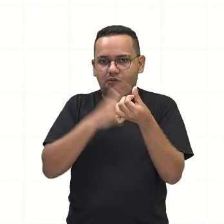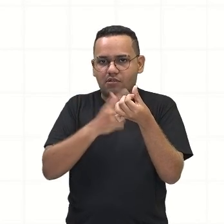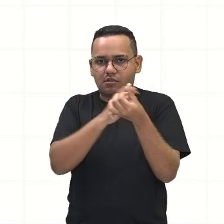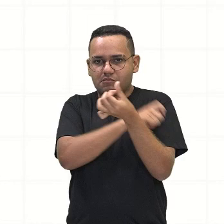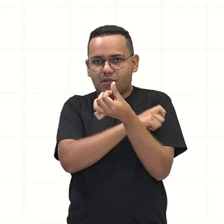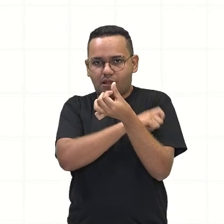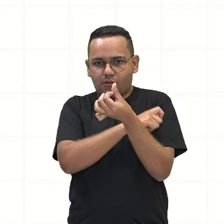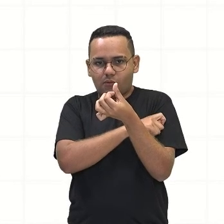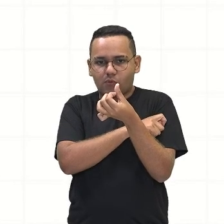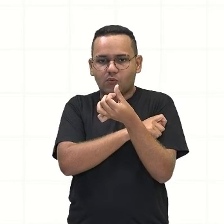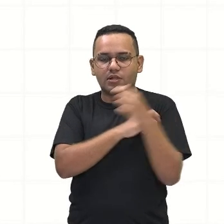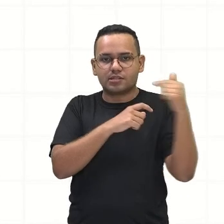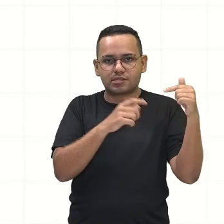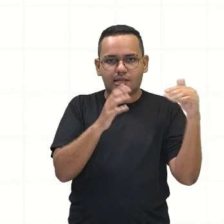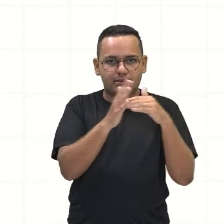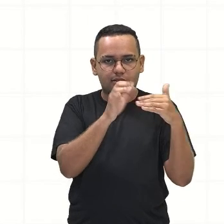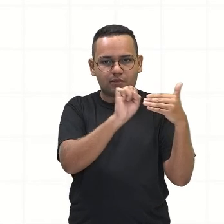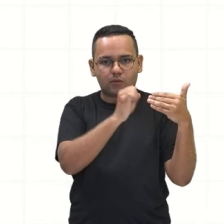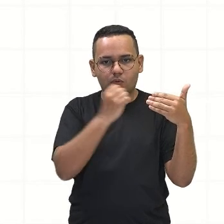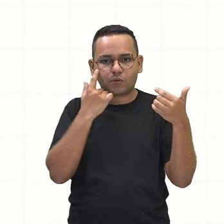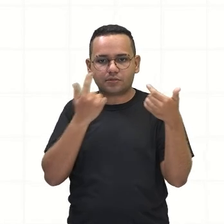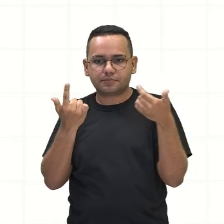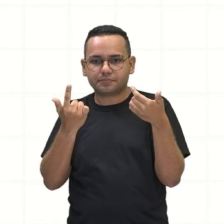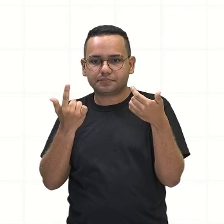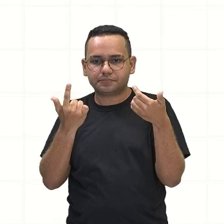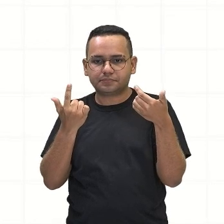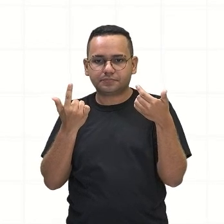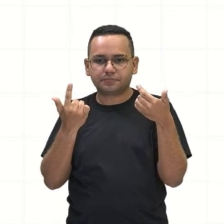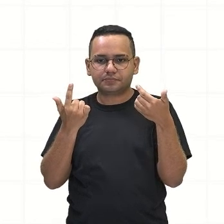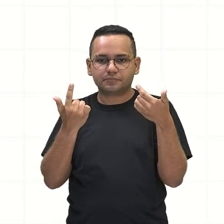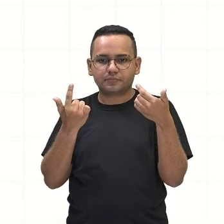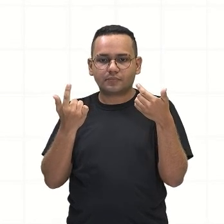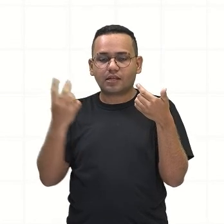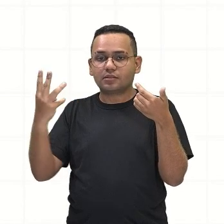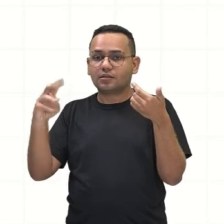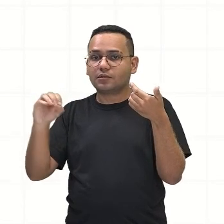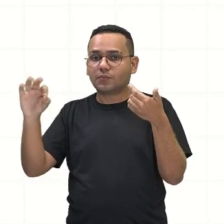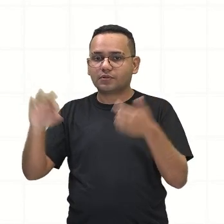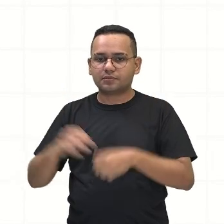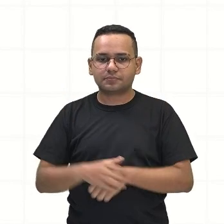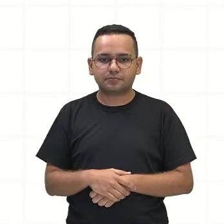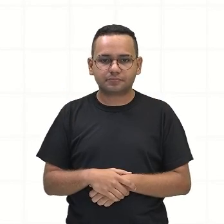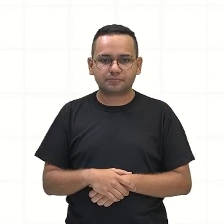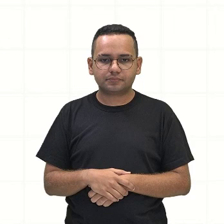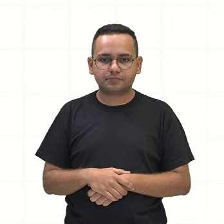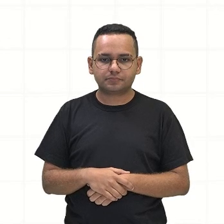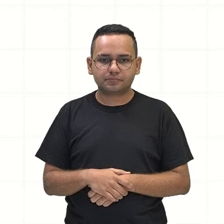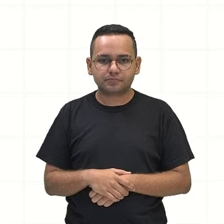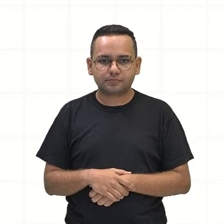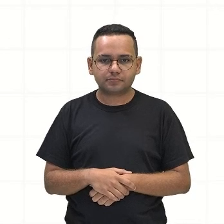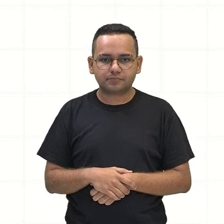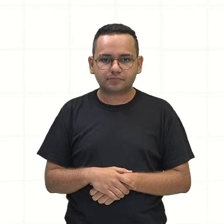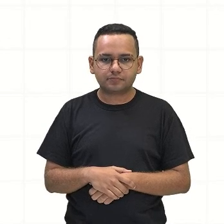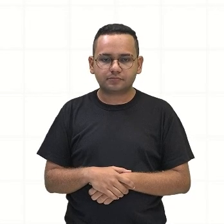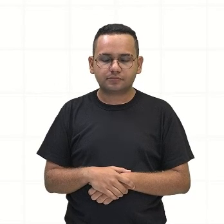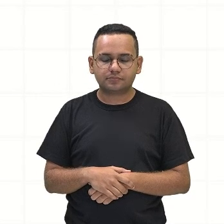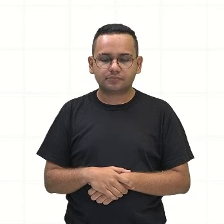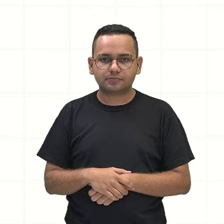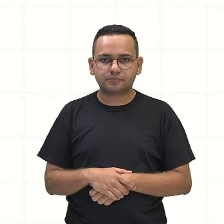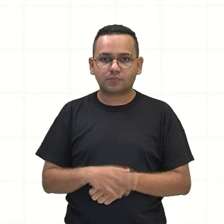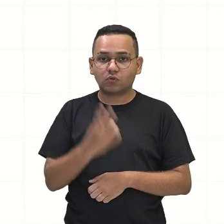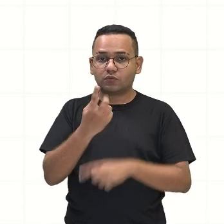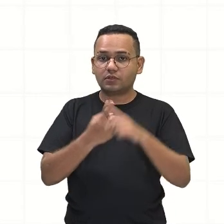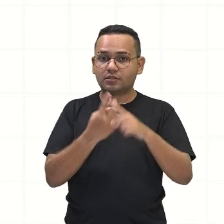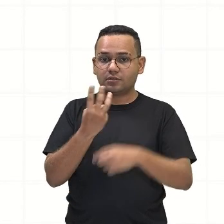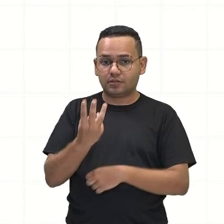10% vezes 3, 30%. 2 vezes 3, 6.